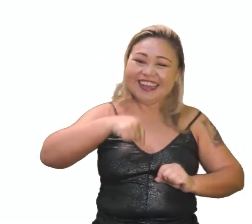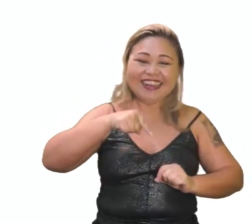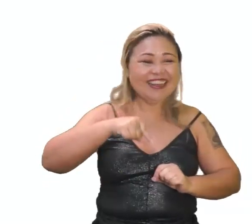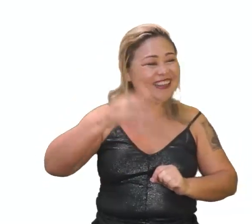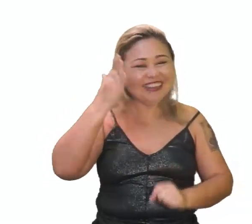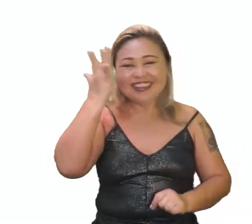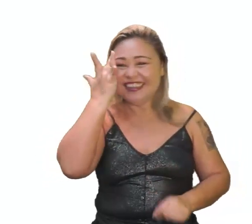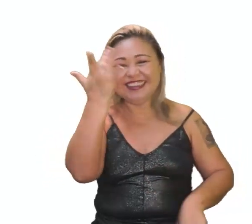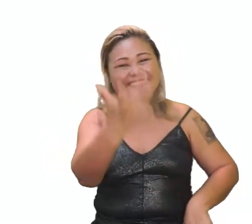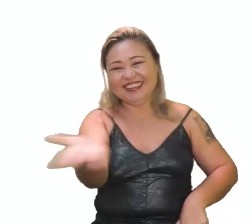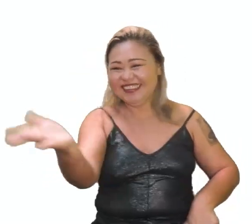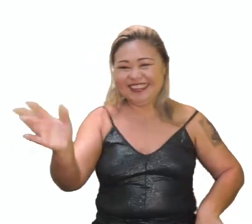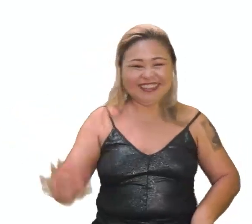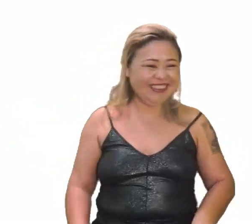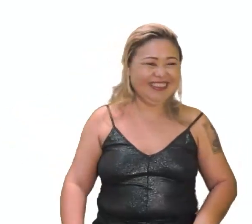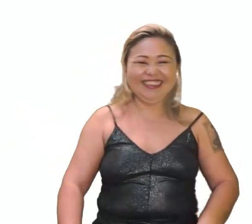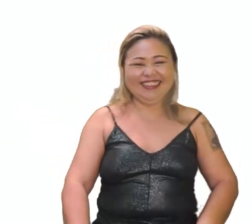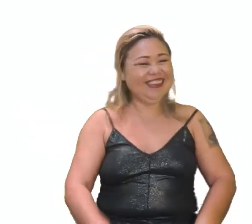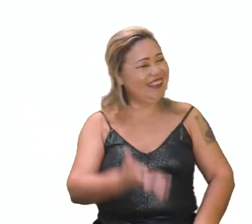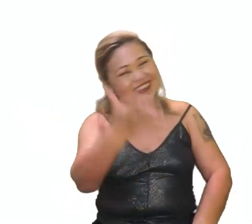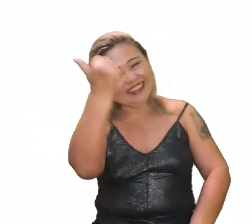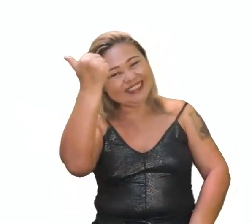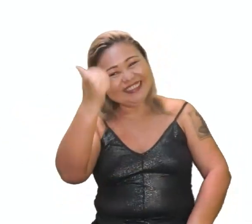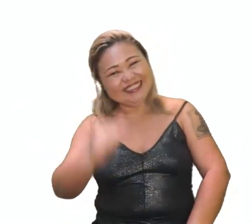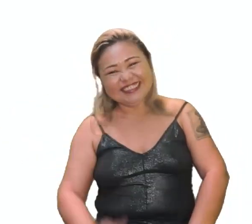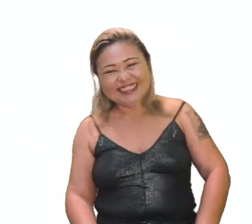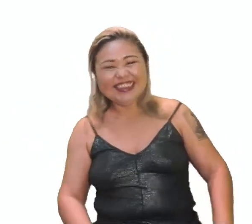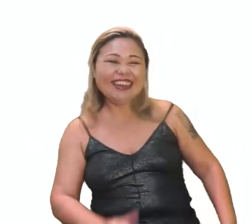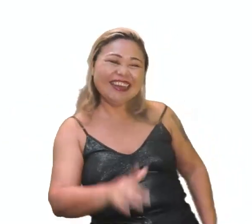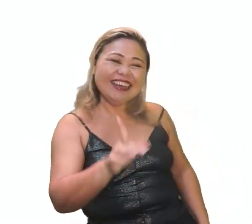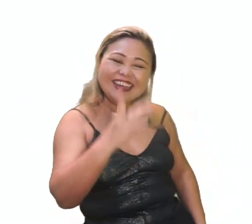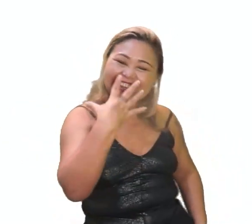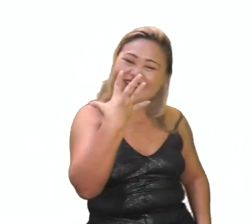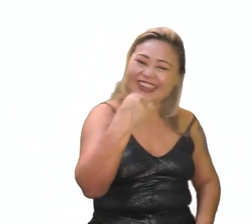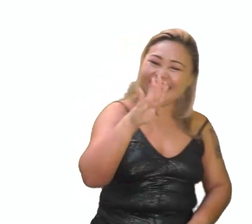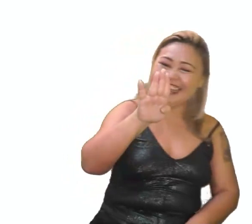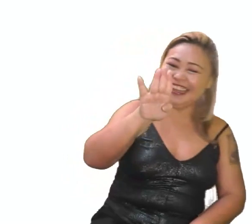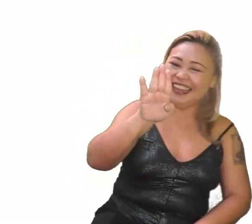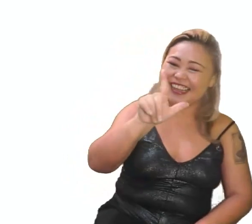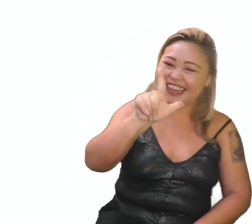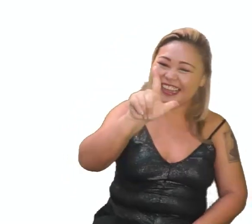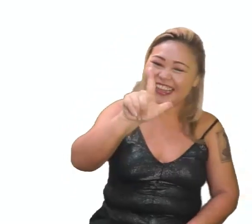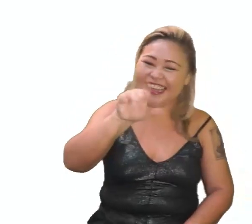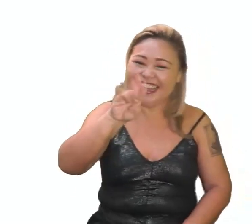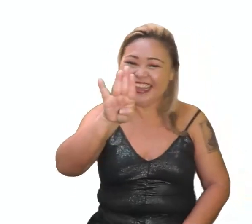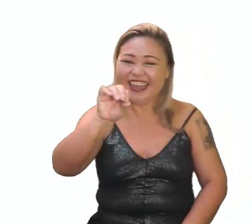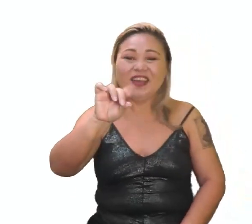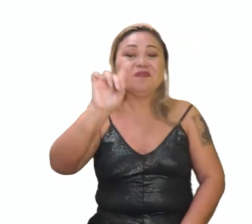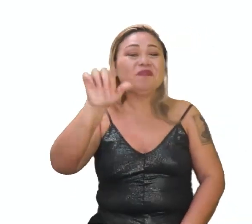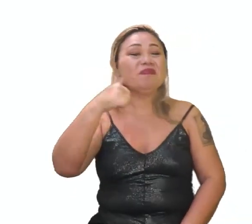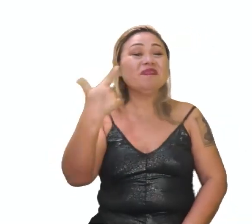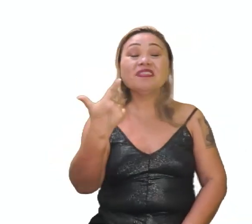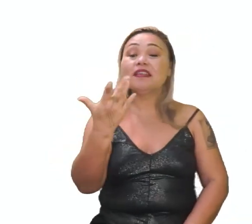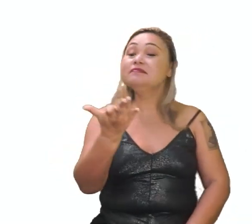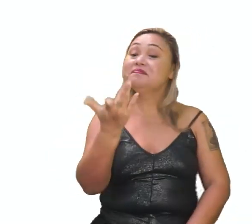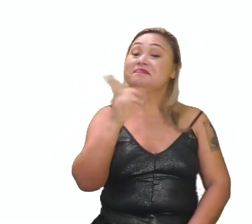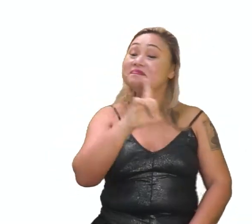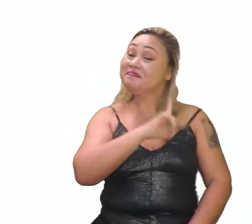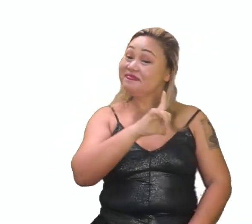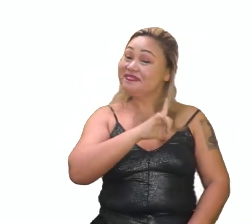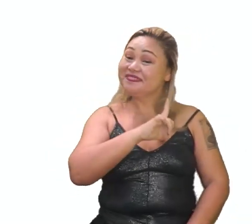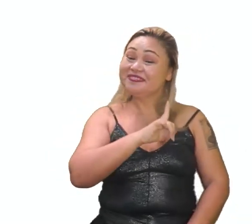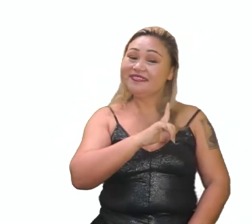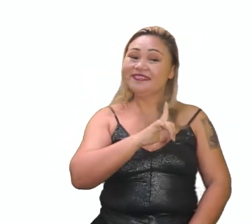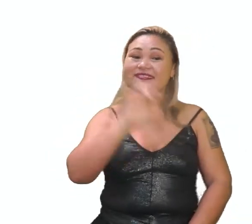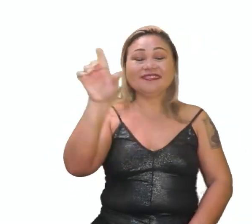não sabem, meninas? Vamos lá, galera. Lobo é uma bênção. E aí, então, o que